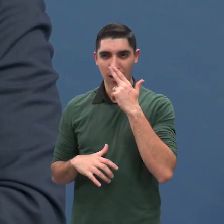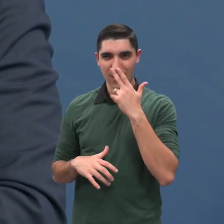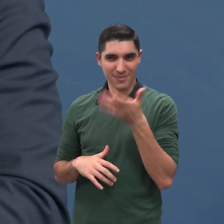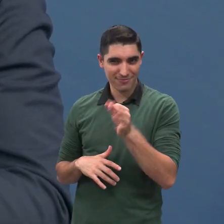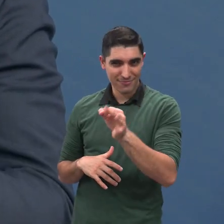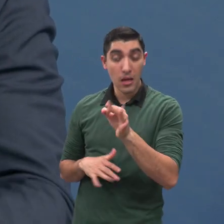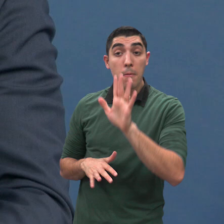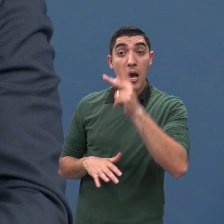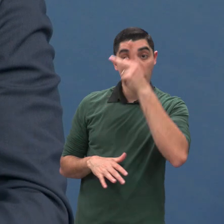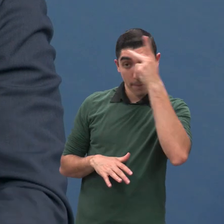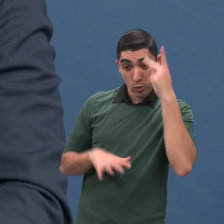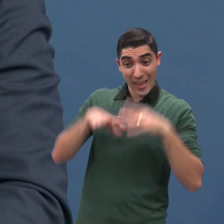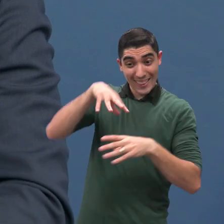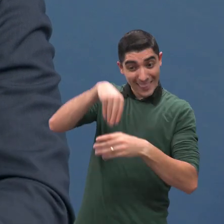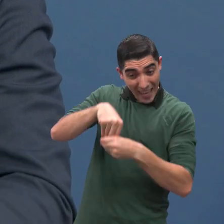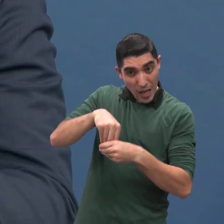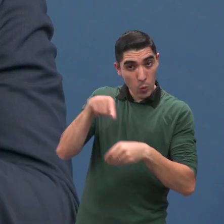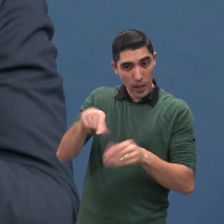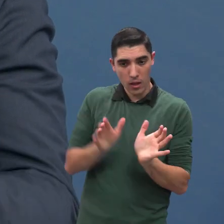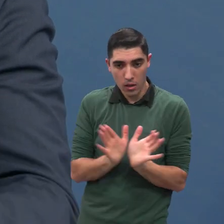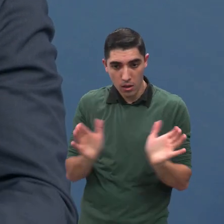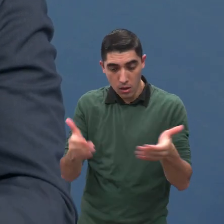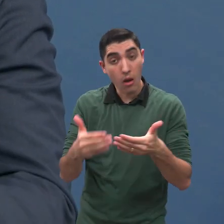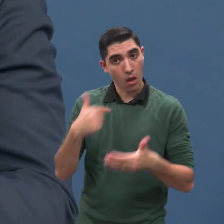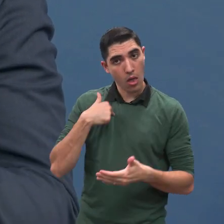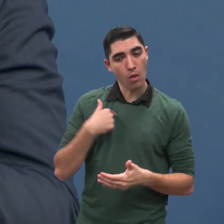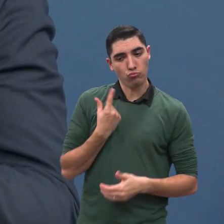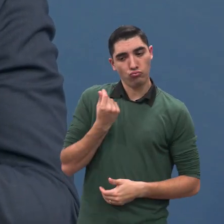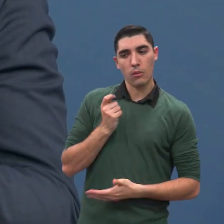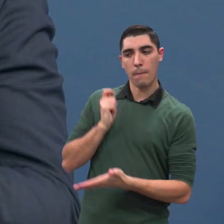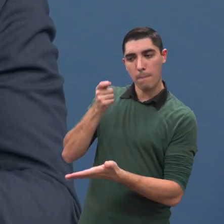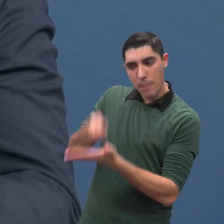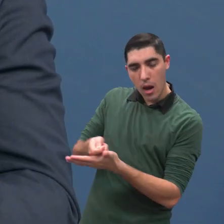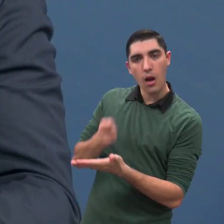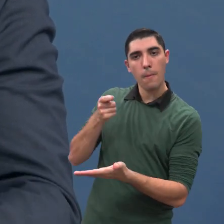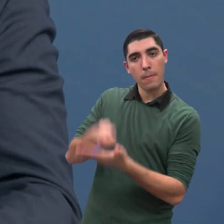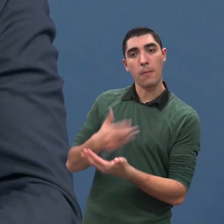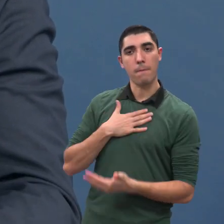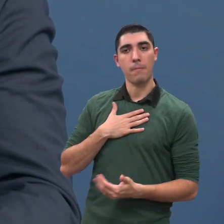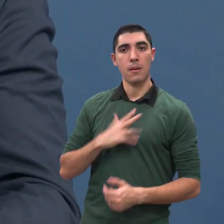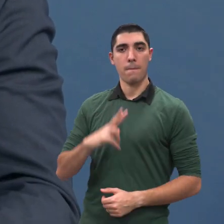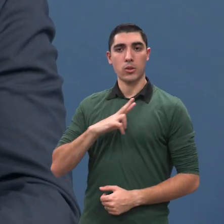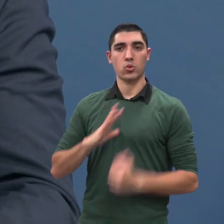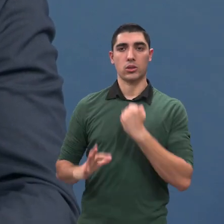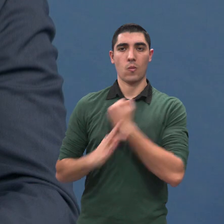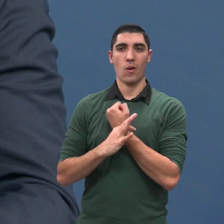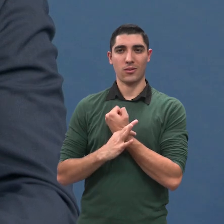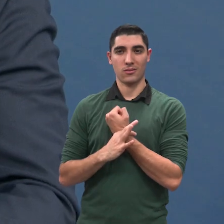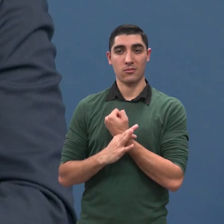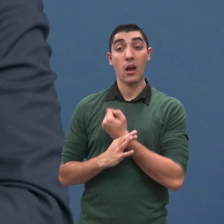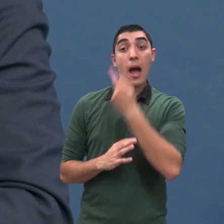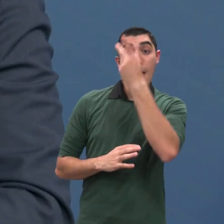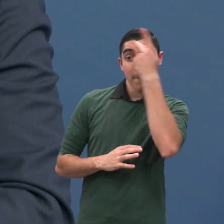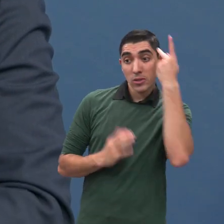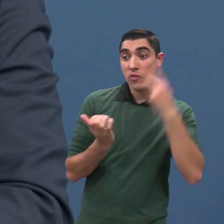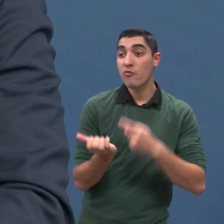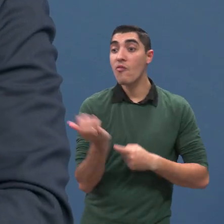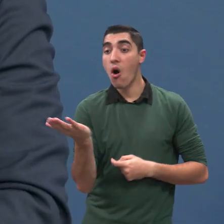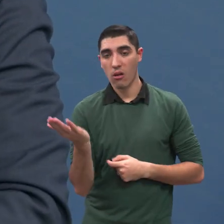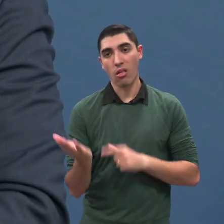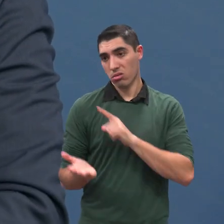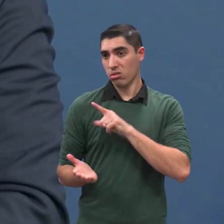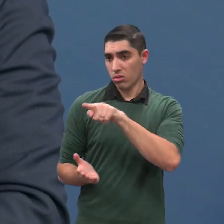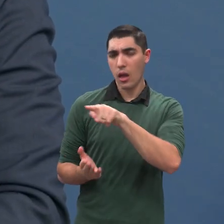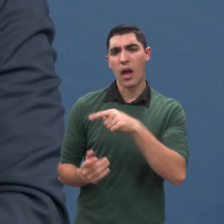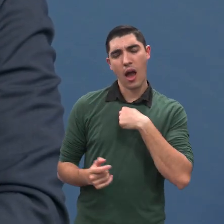Mas essa pessoa que está dentro do condomínio, ela paga a sua segurança particular, né? Quem está fora não tem isso, por